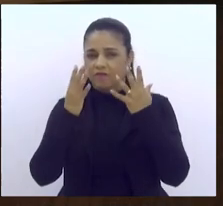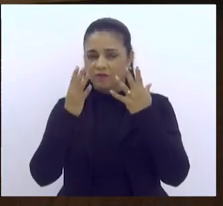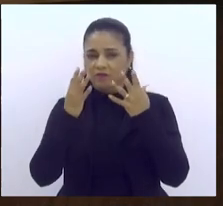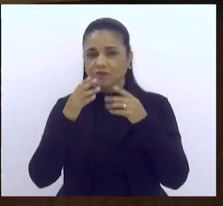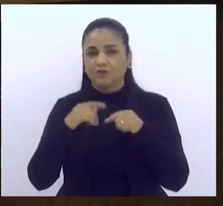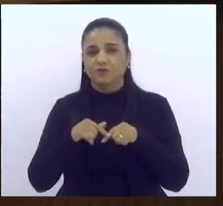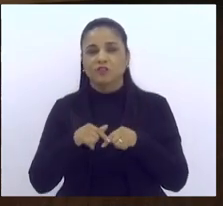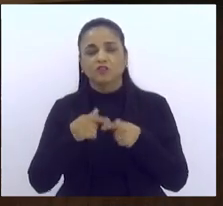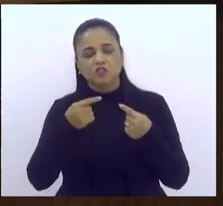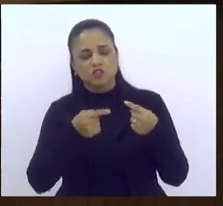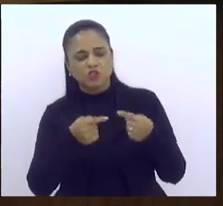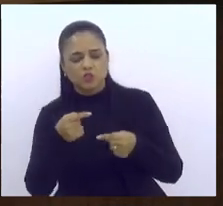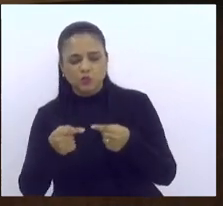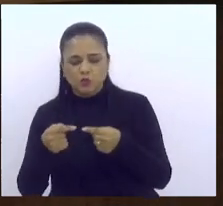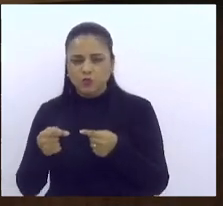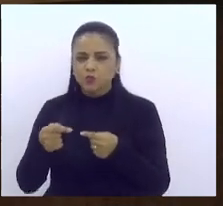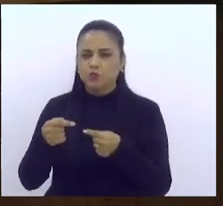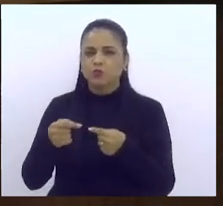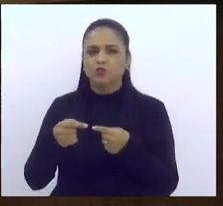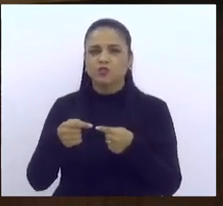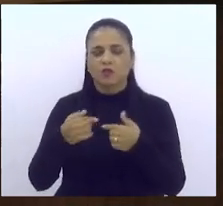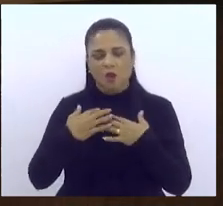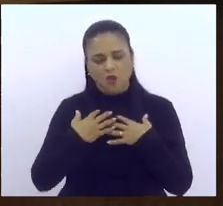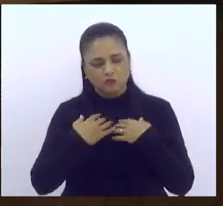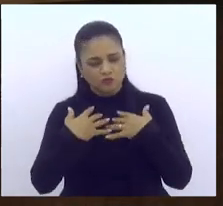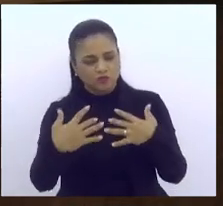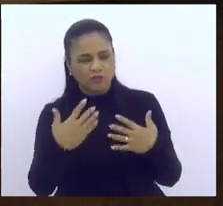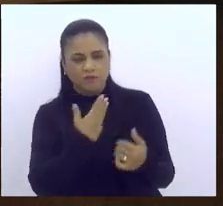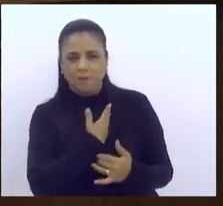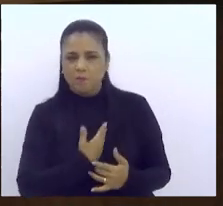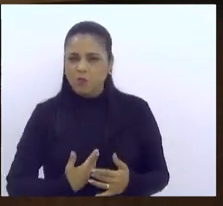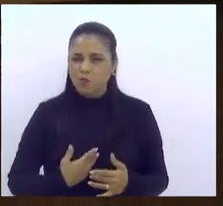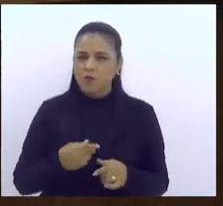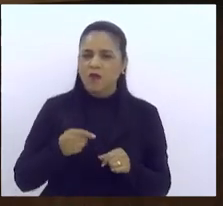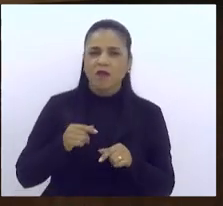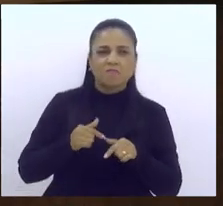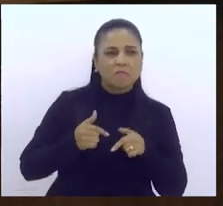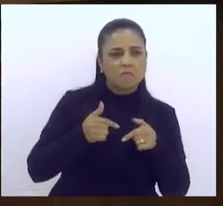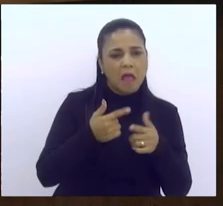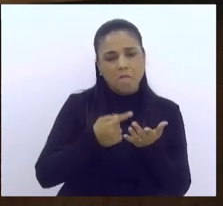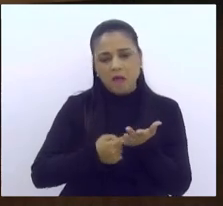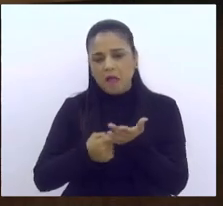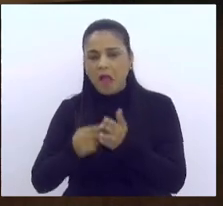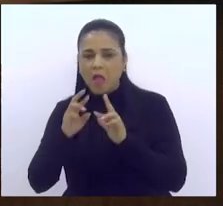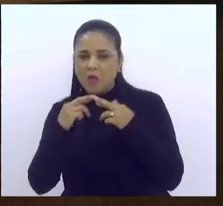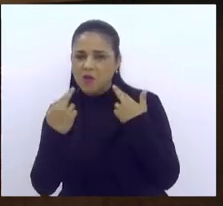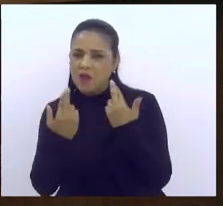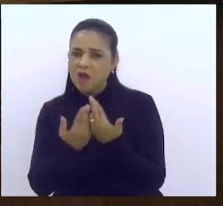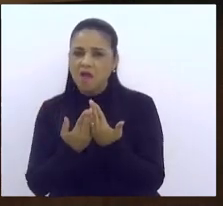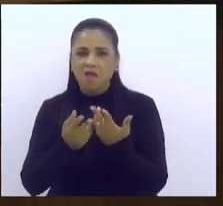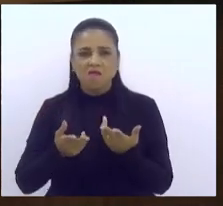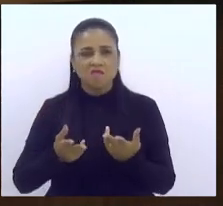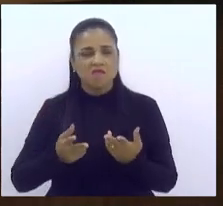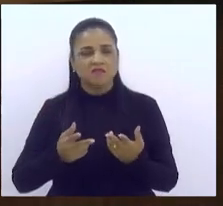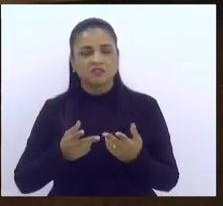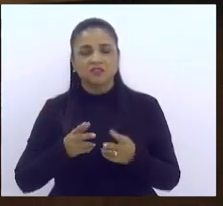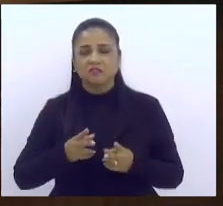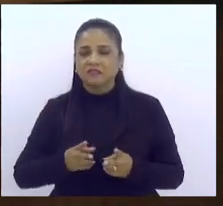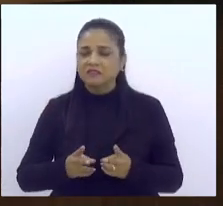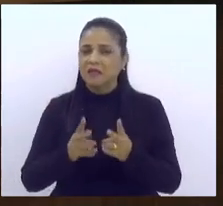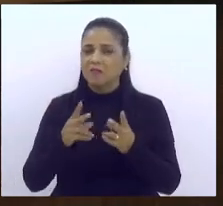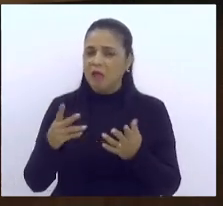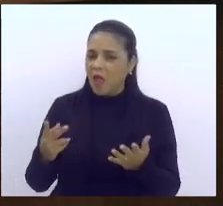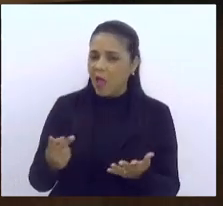onde se discute, vamos fazer uma audiência pública, vamos fazer isso, vamos marcar uma reunião. Toda vez que acontece